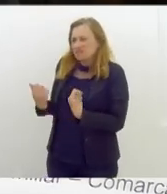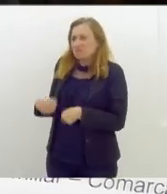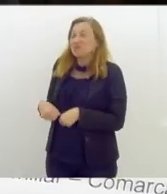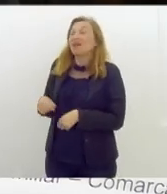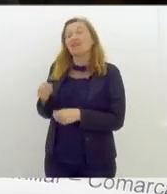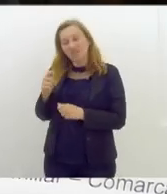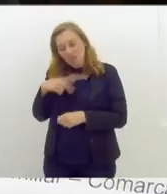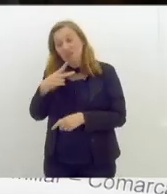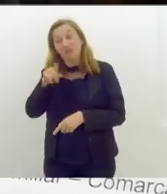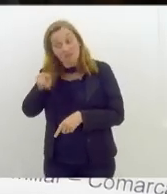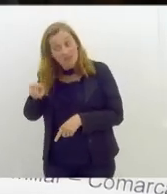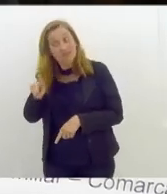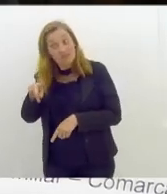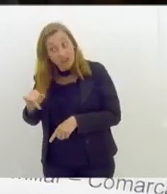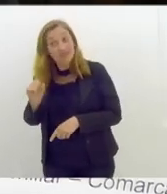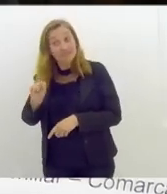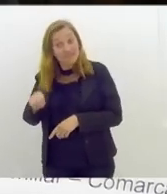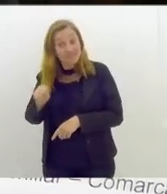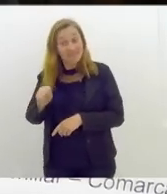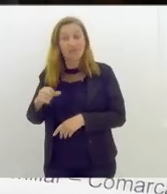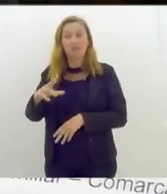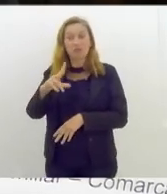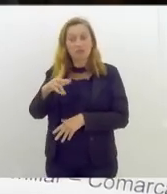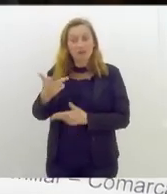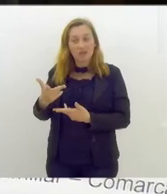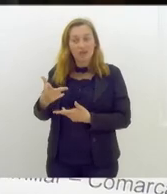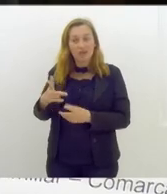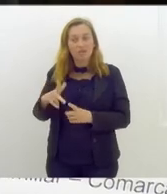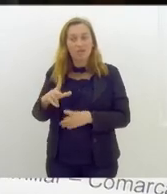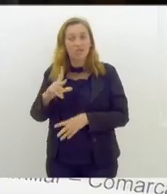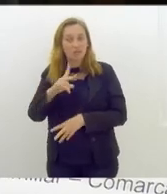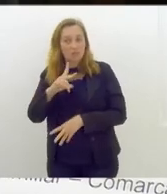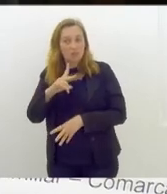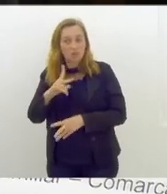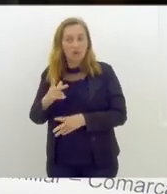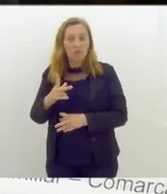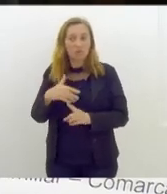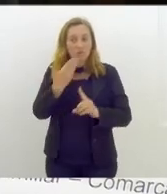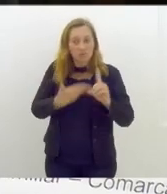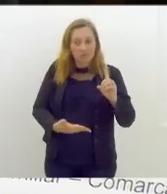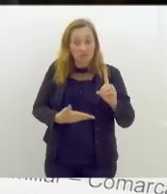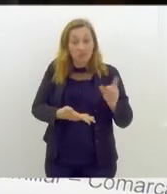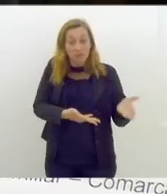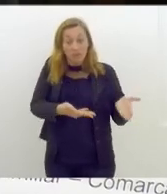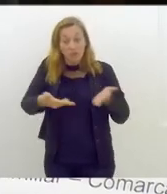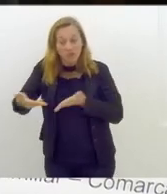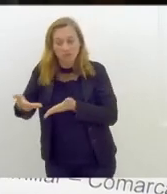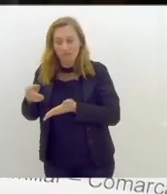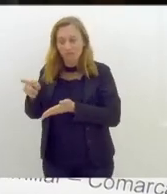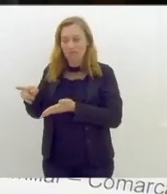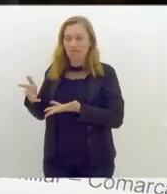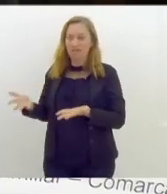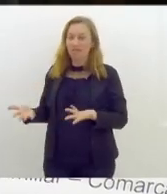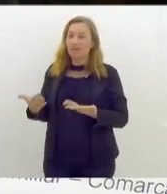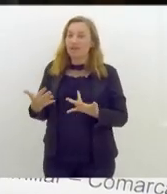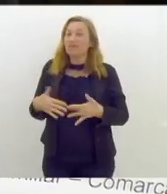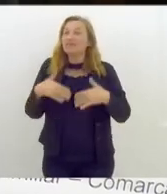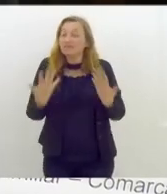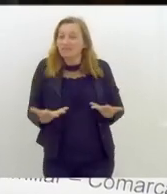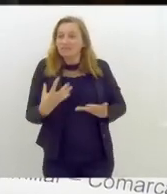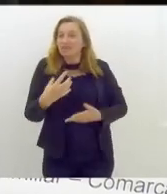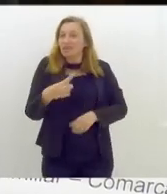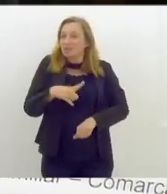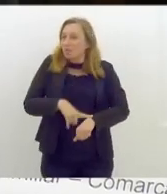fez questão de dizer, olha, é o próprio homenageado quem está fazendo esse convite. Então, assim, naquele